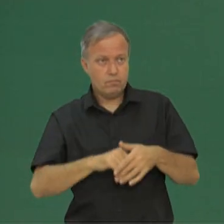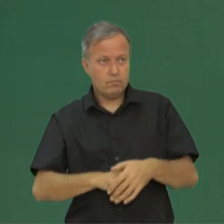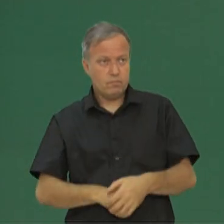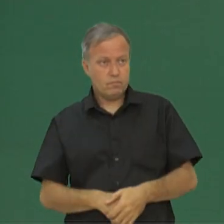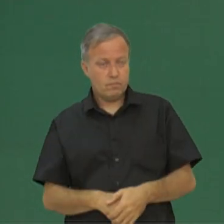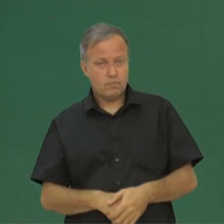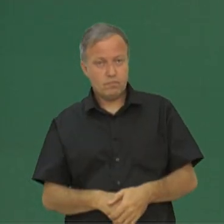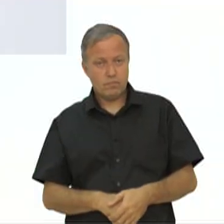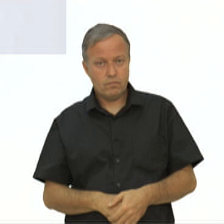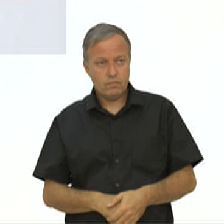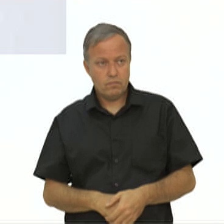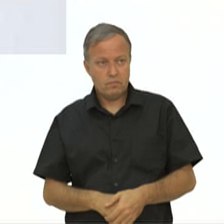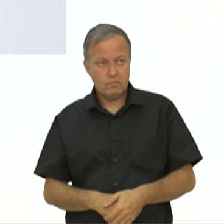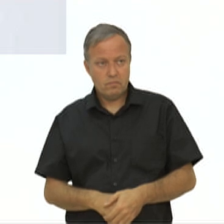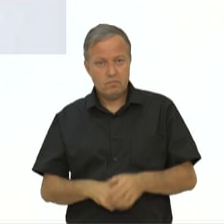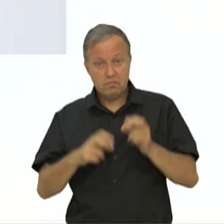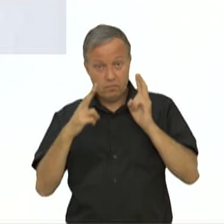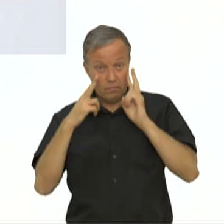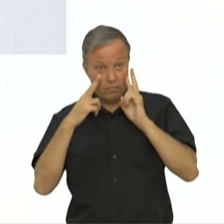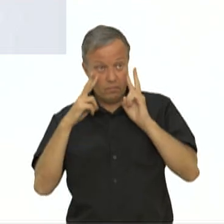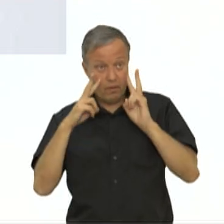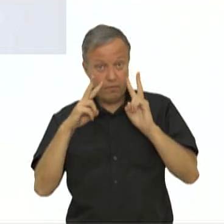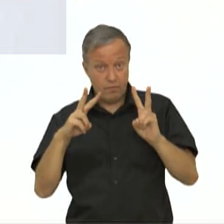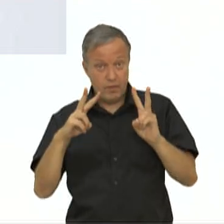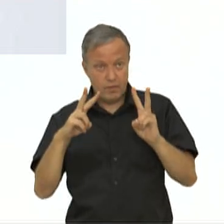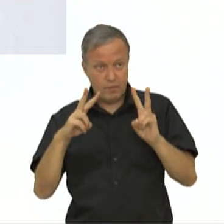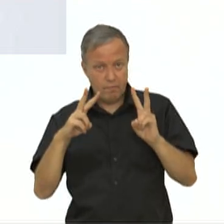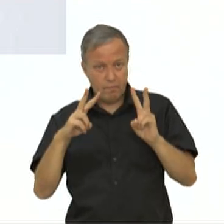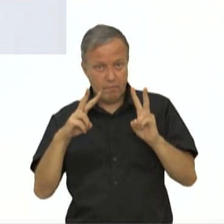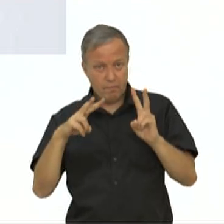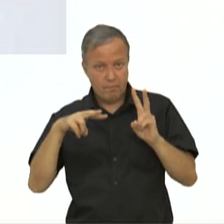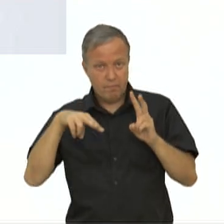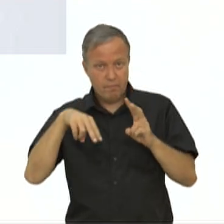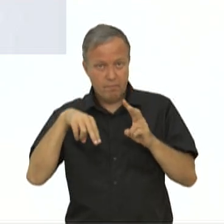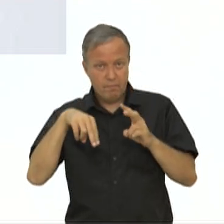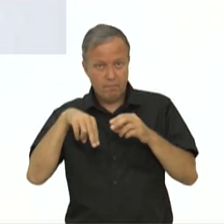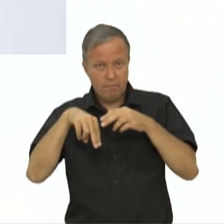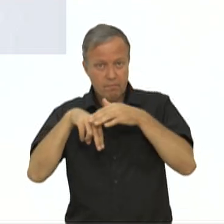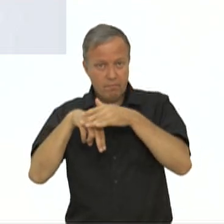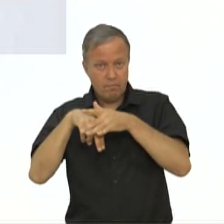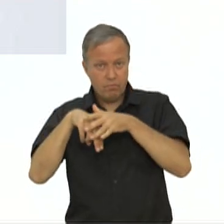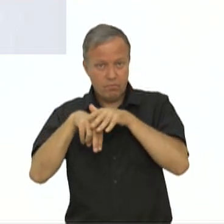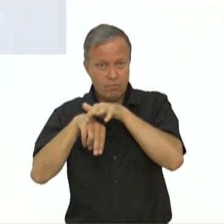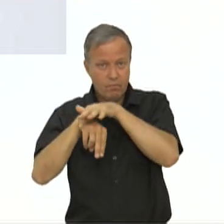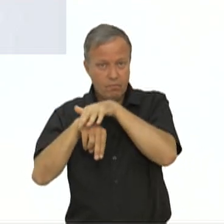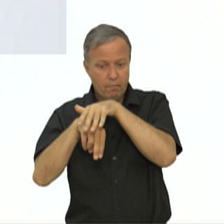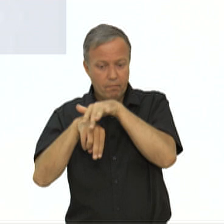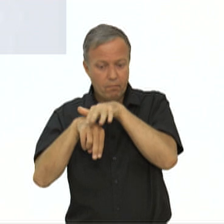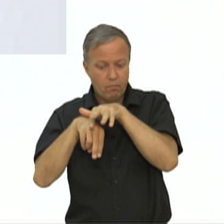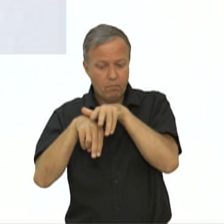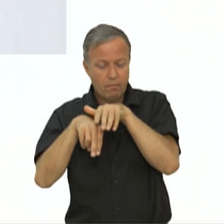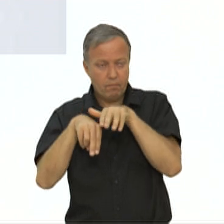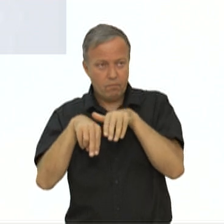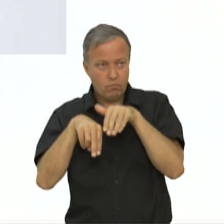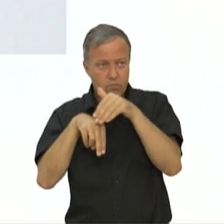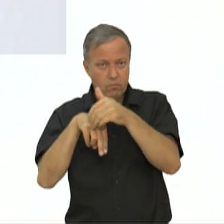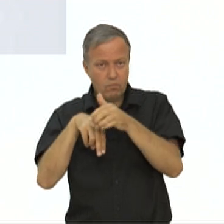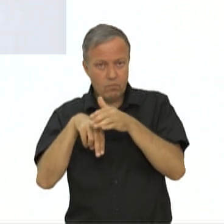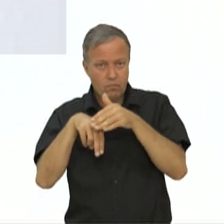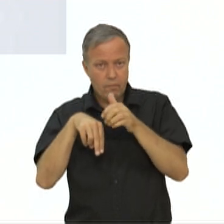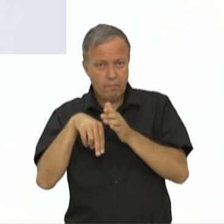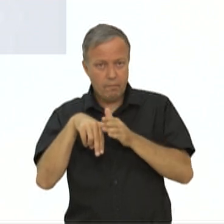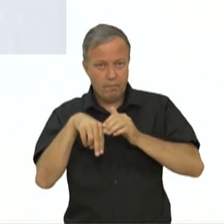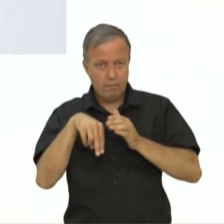frente. Aqui, pessoal, surgiu a saia tutu. Então, essa saia feita